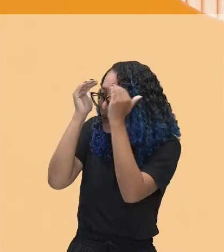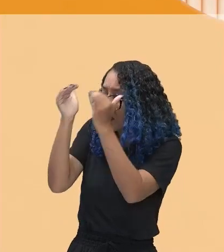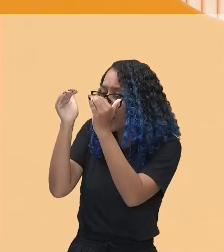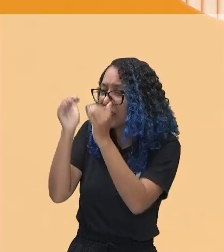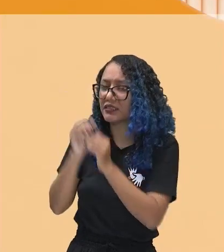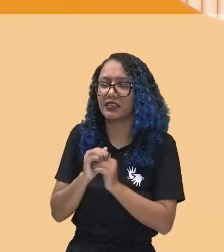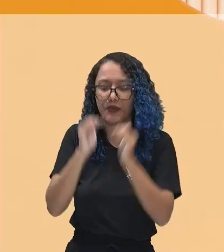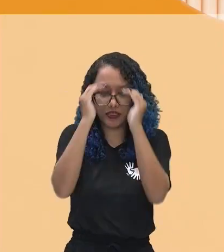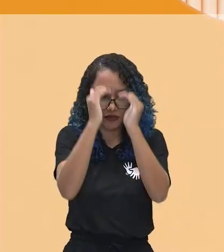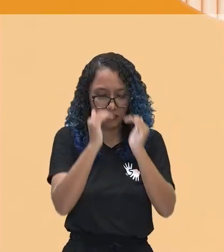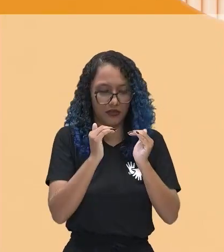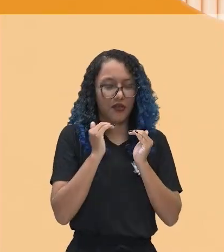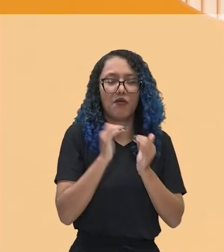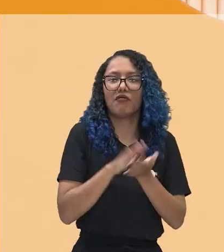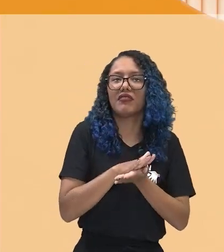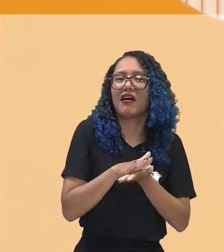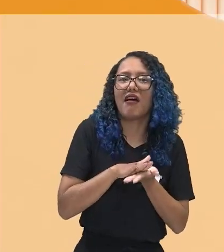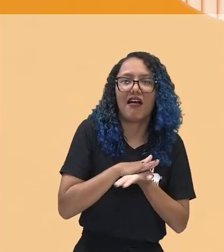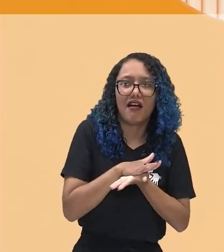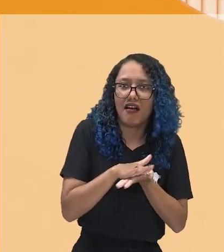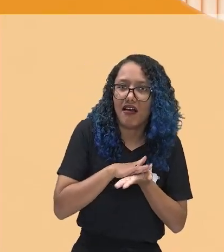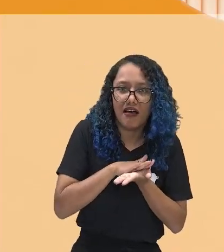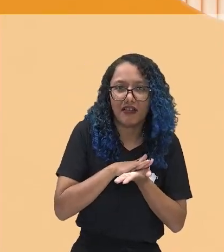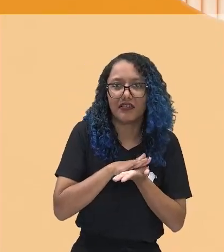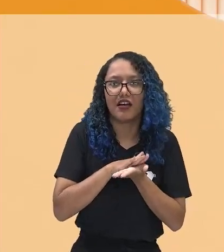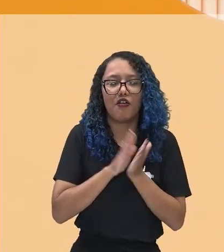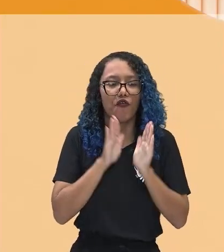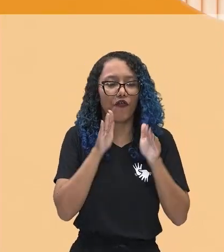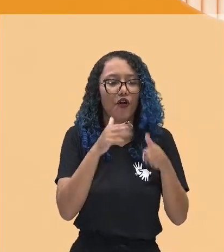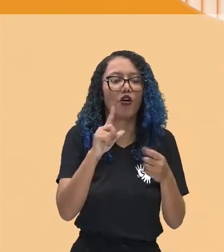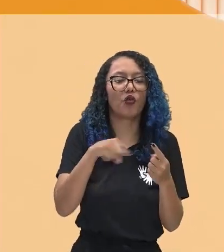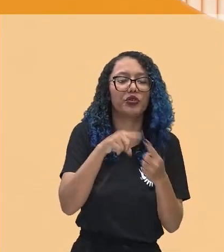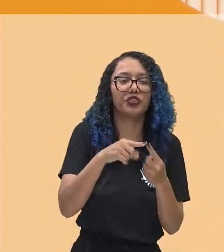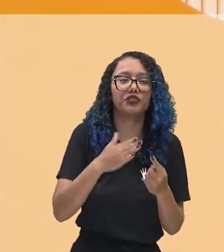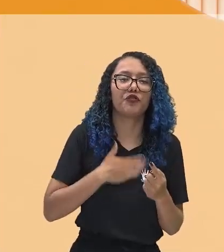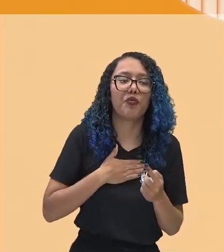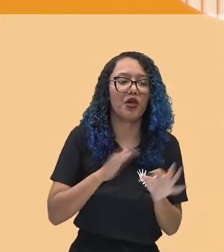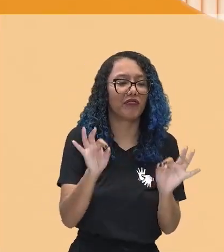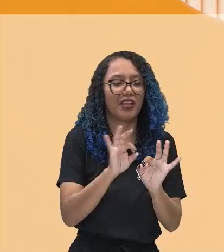deixar de fazer nunca o nosso propósito, a nossa ideia,